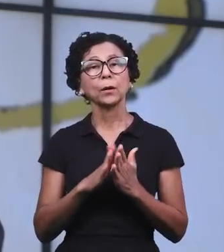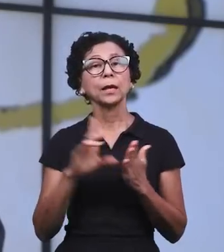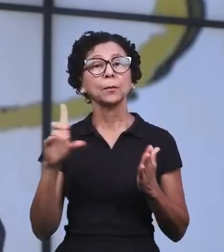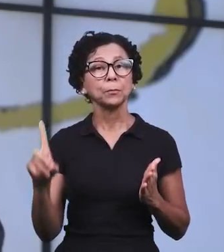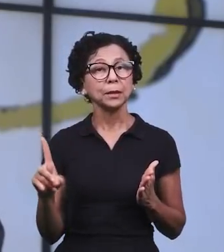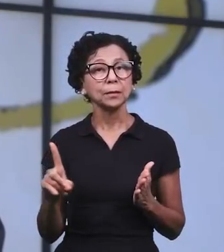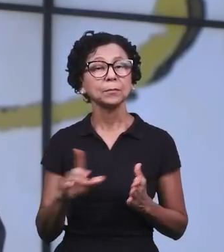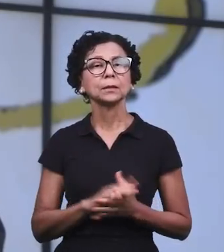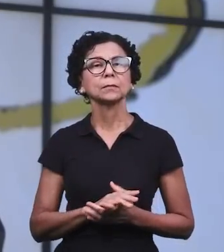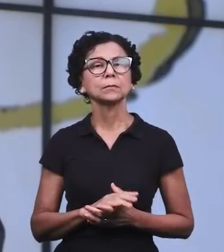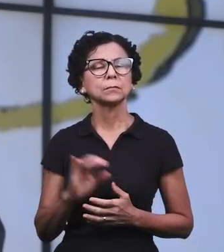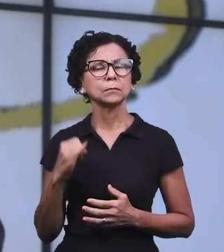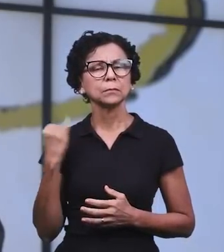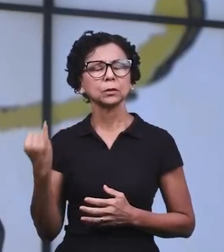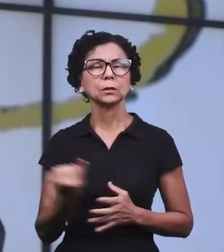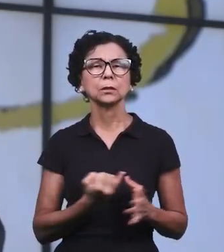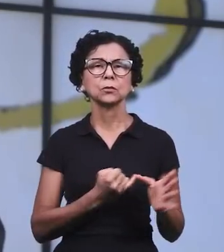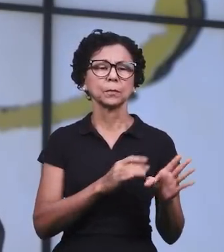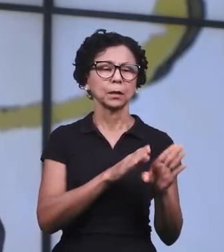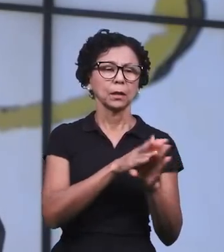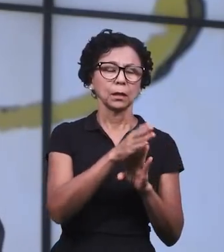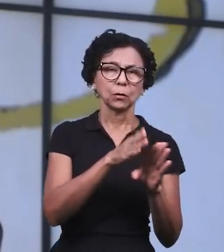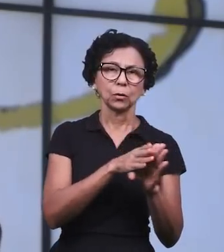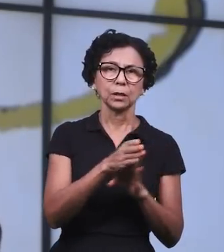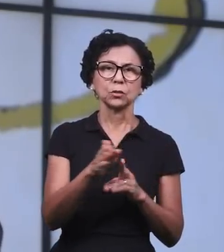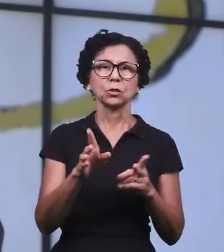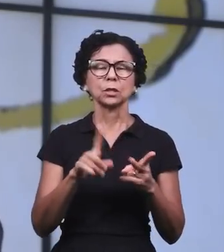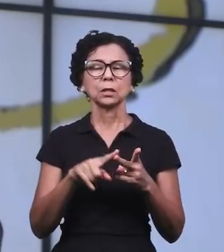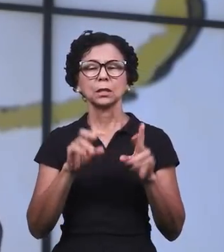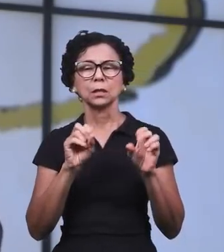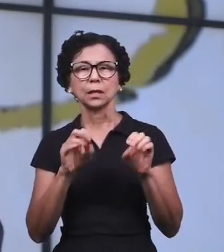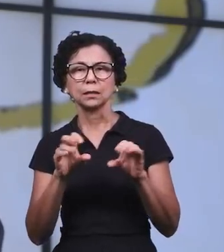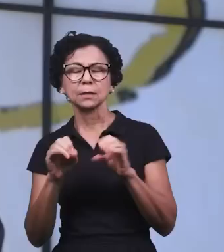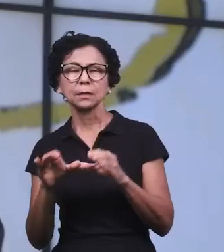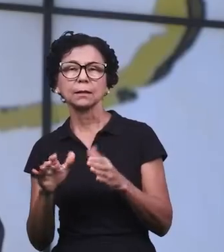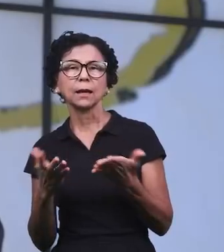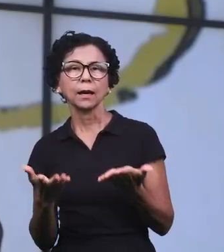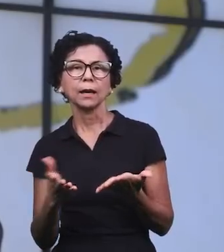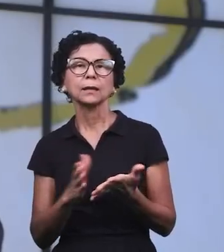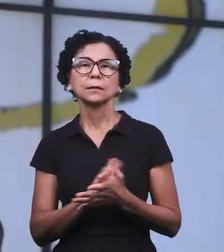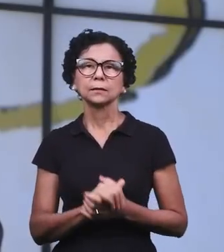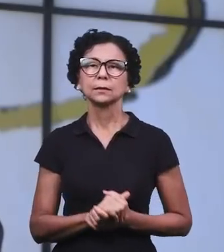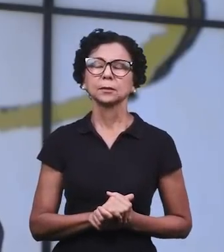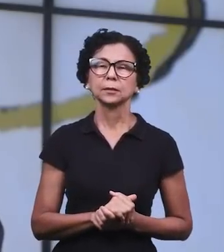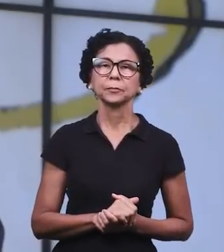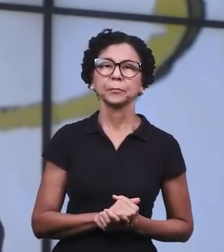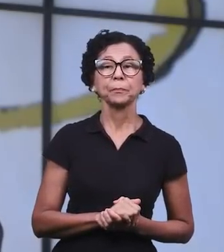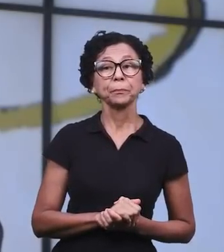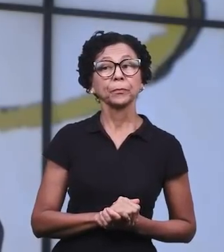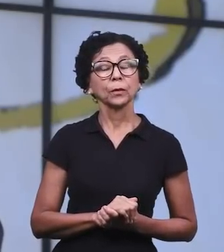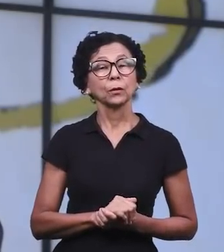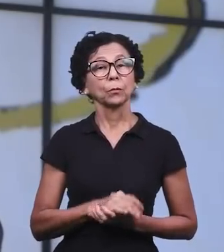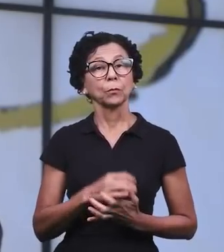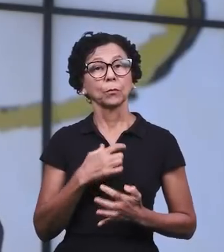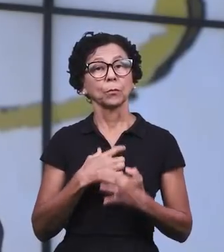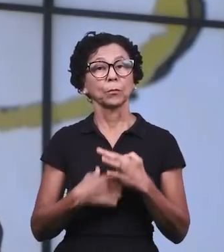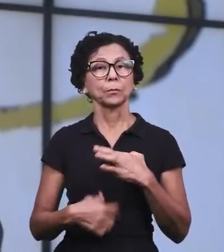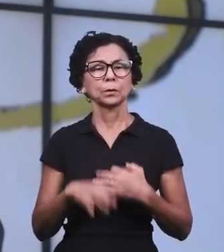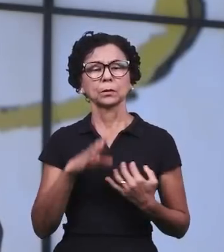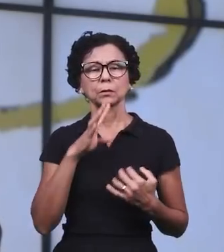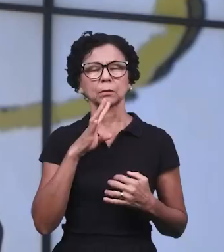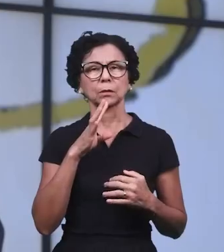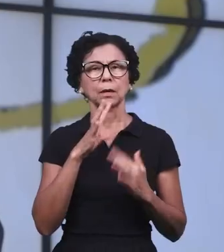para corrigir, para instruir em justiça. Então, quando o obreiro, que maneja bem a palavra, né, ele tem